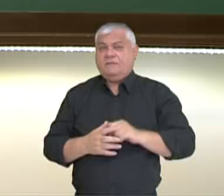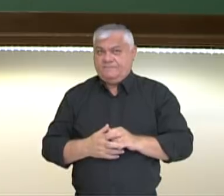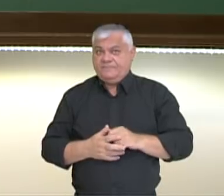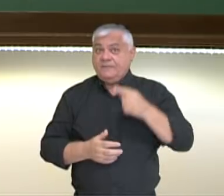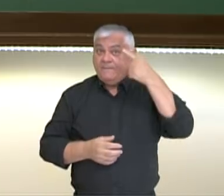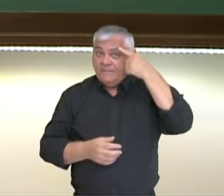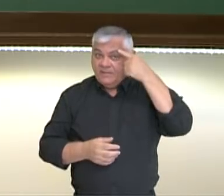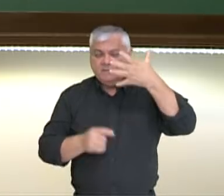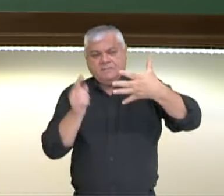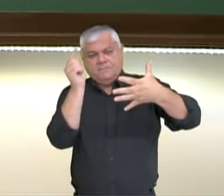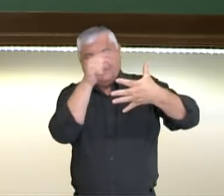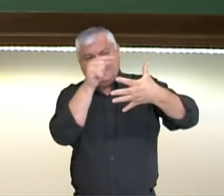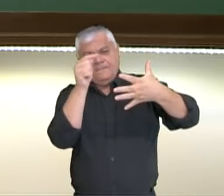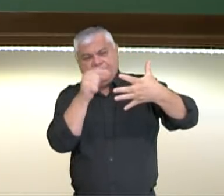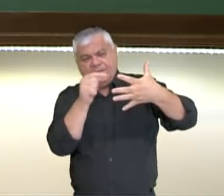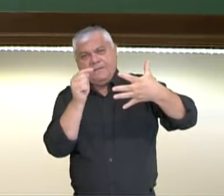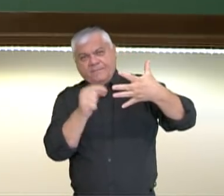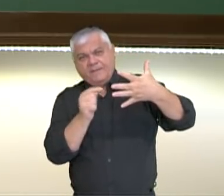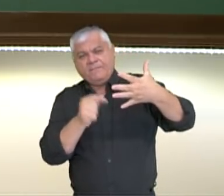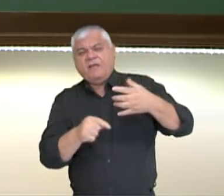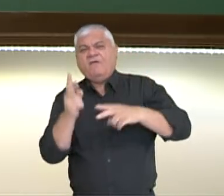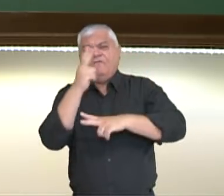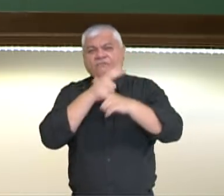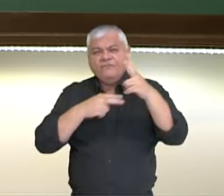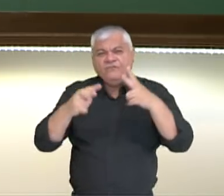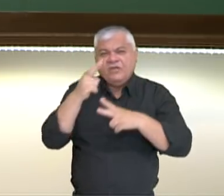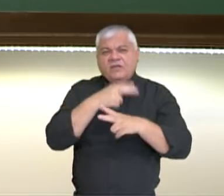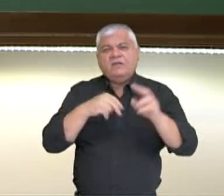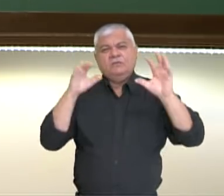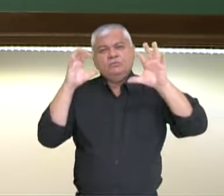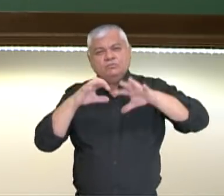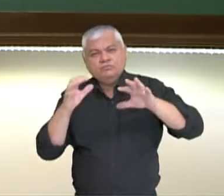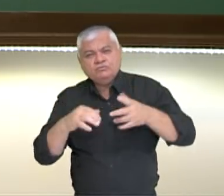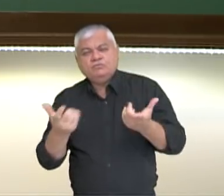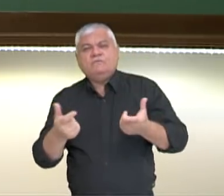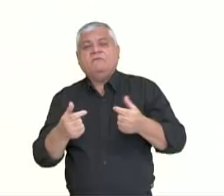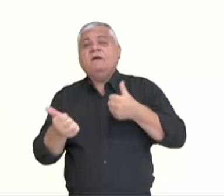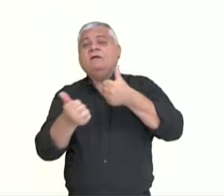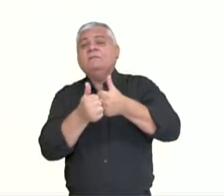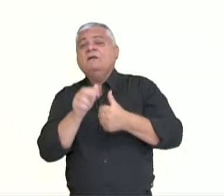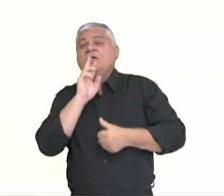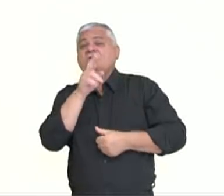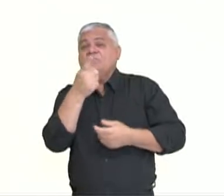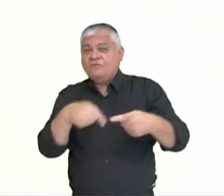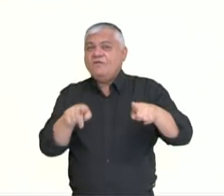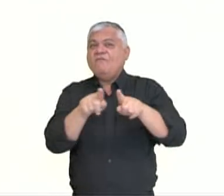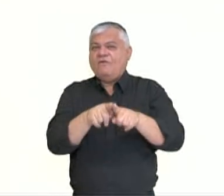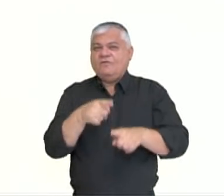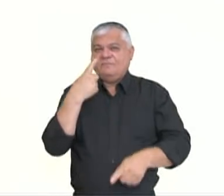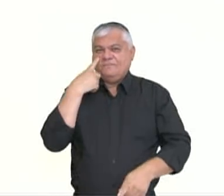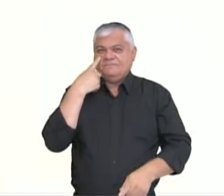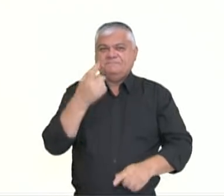nos fatores que influenciam no clima, o que é correto afirmar do que nós temos ali? Responda, a gente já volta para corrigir.